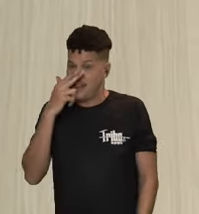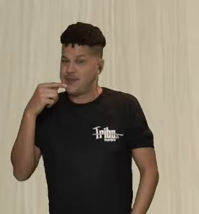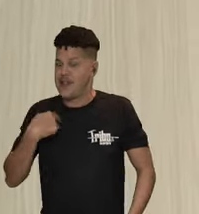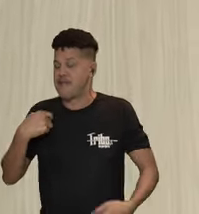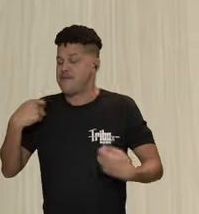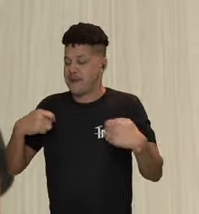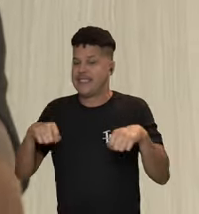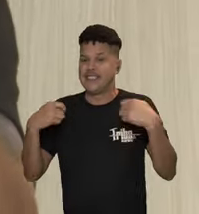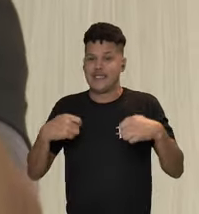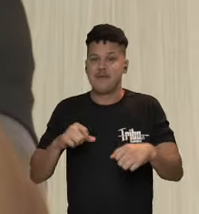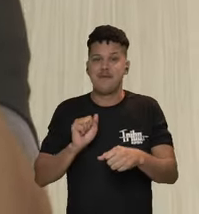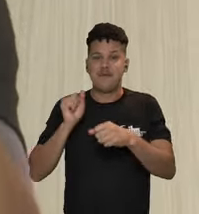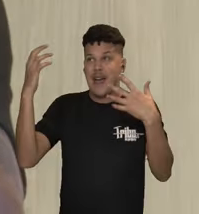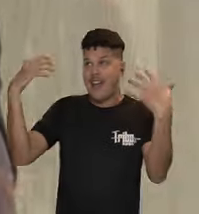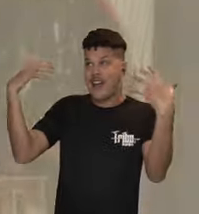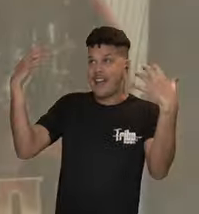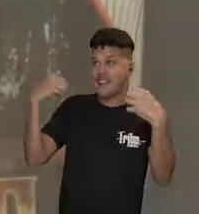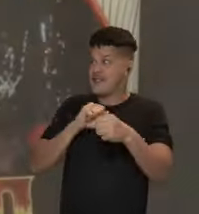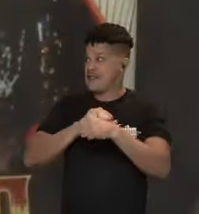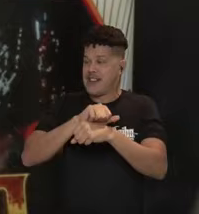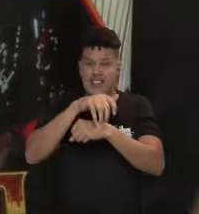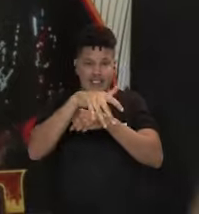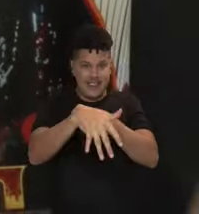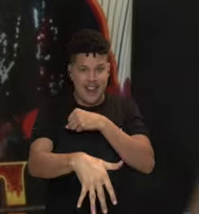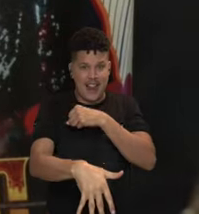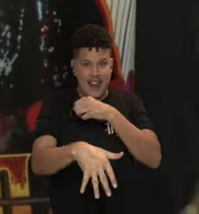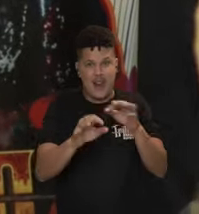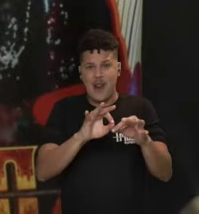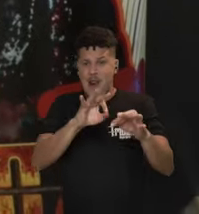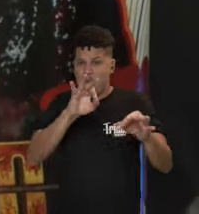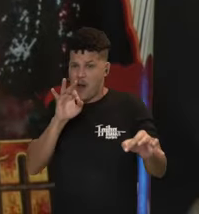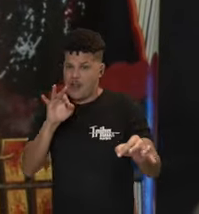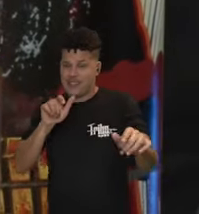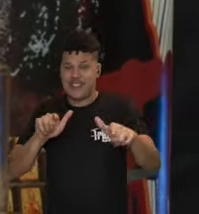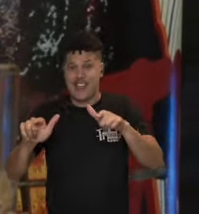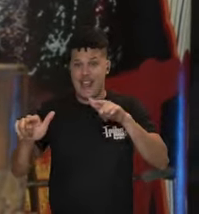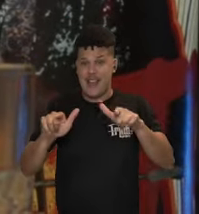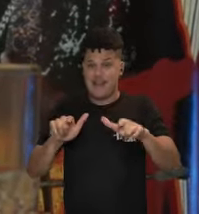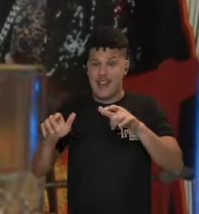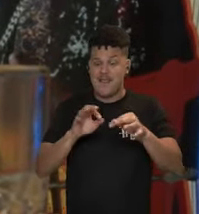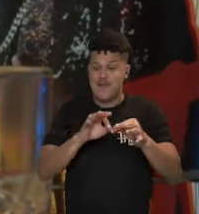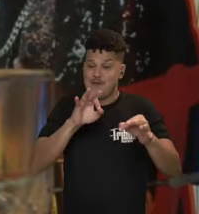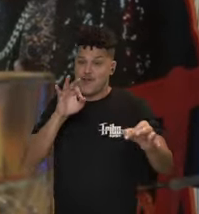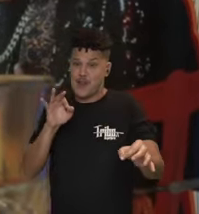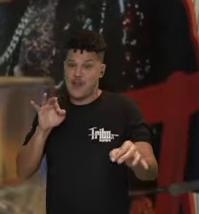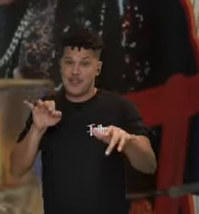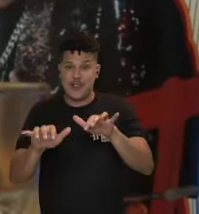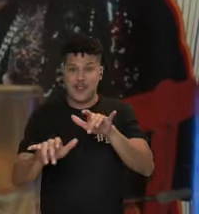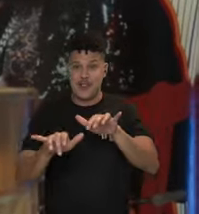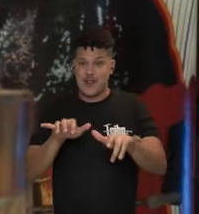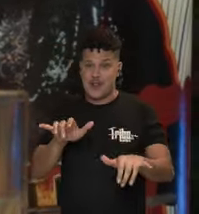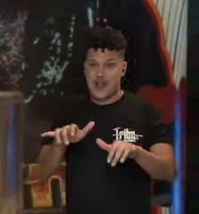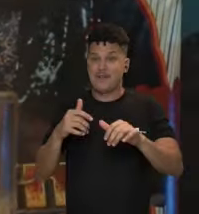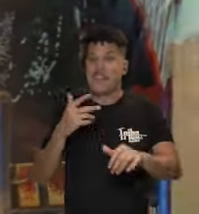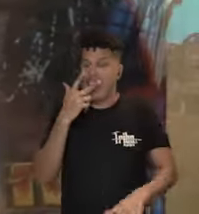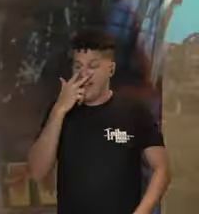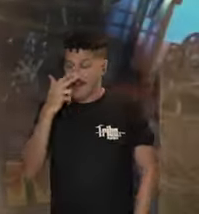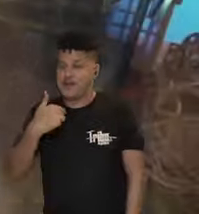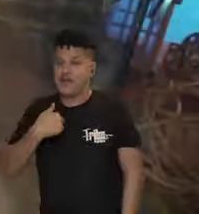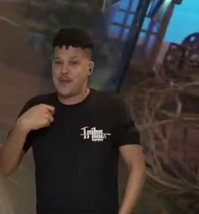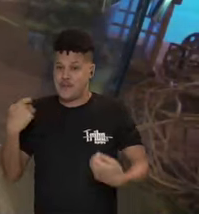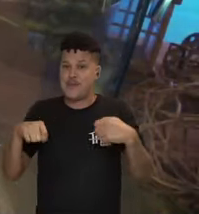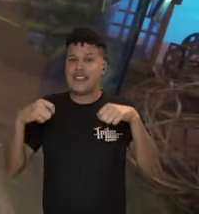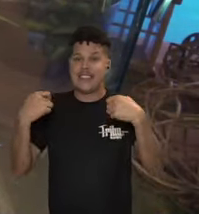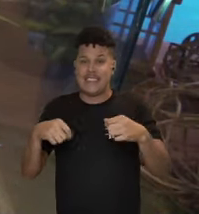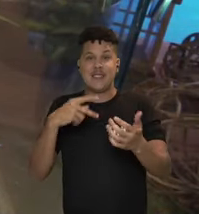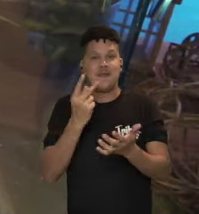Acho que eu preciso é de um banho de cachoeira. Fica longe da HE e do computador. Acho que eu